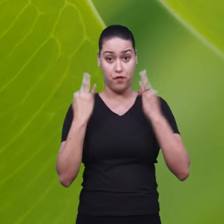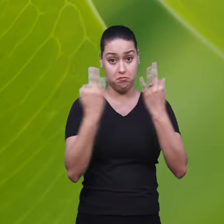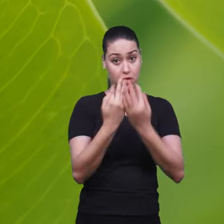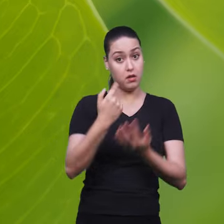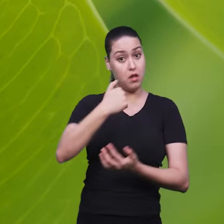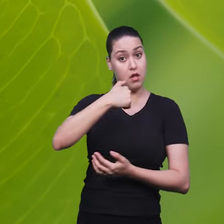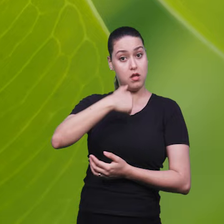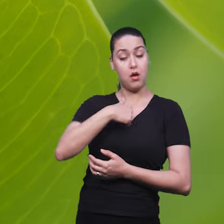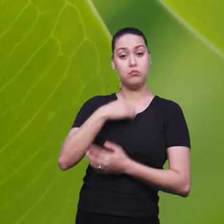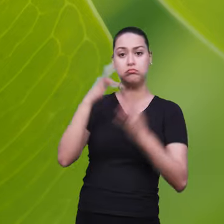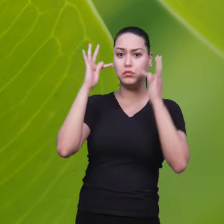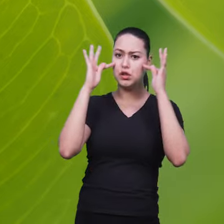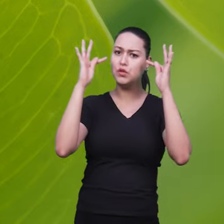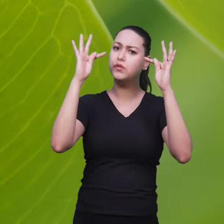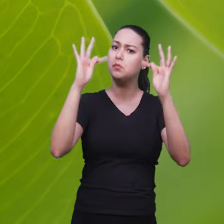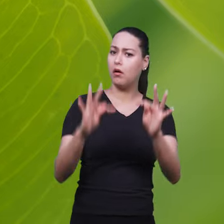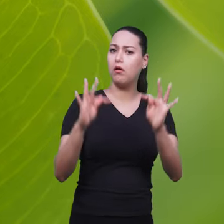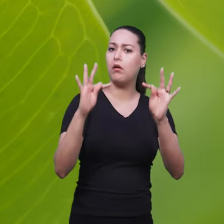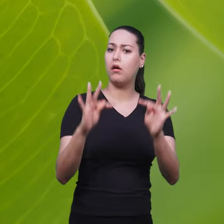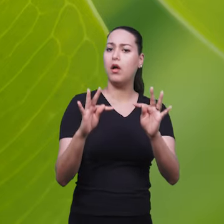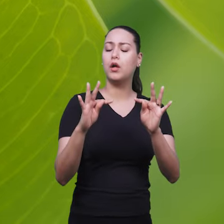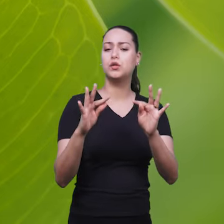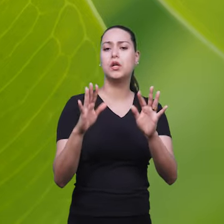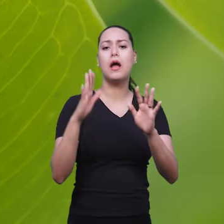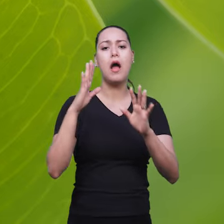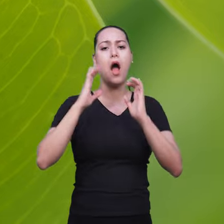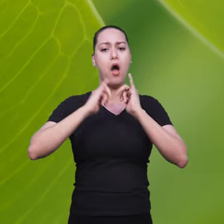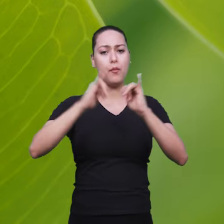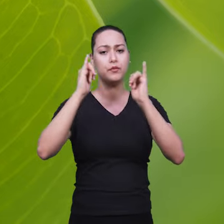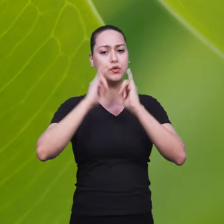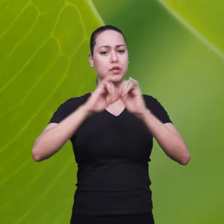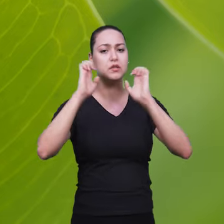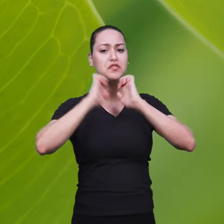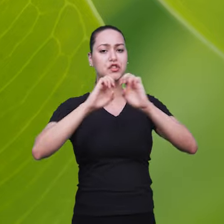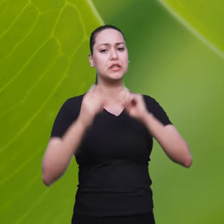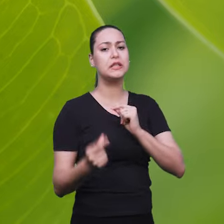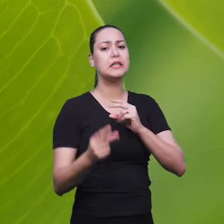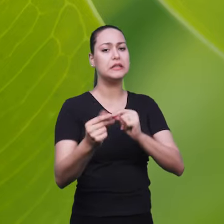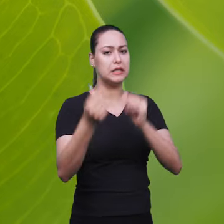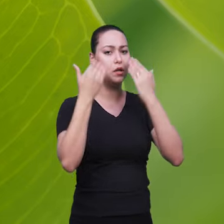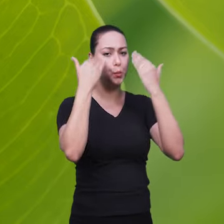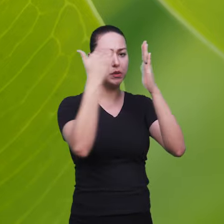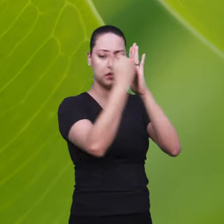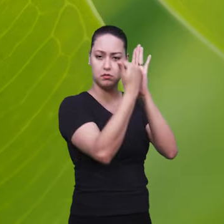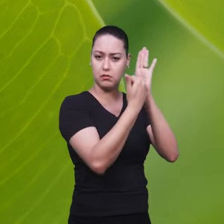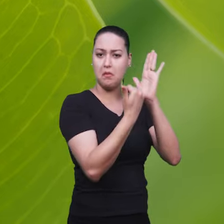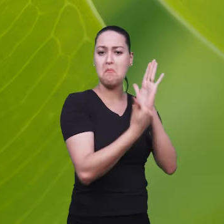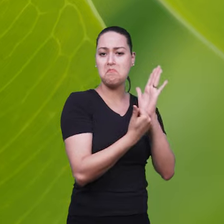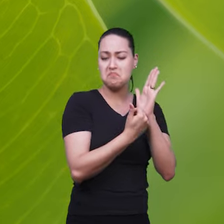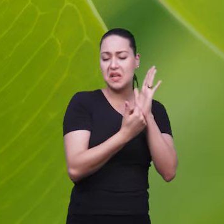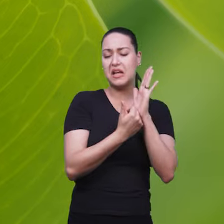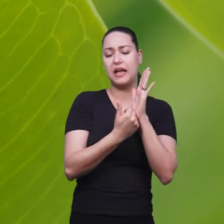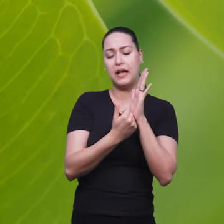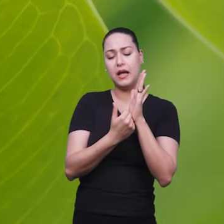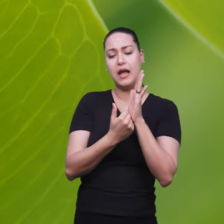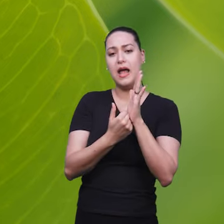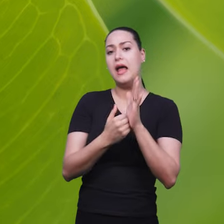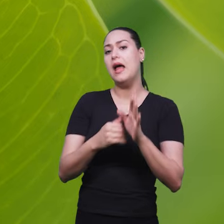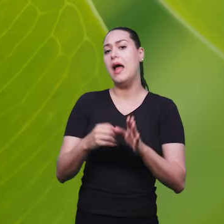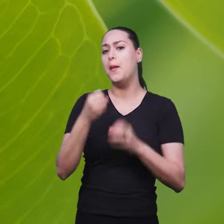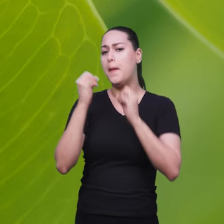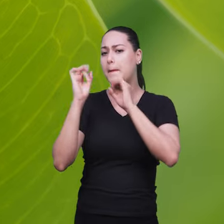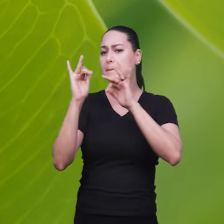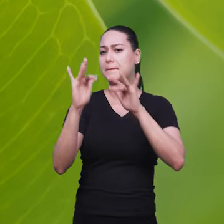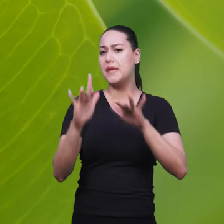vídeo que o programa Anunciando o Evangelho Eterno é um grande transmissor das bênçãos vindas da parte do Senhor. Os pastores à frente do